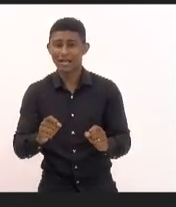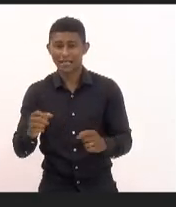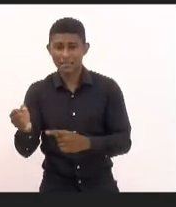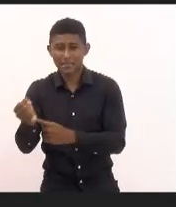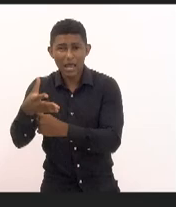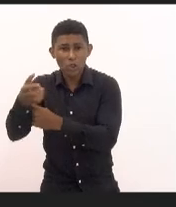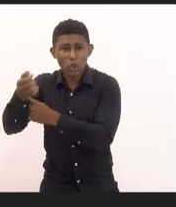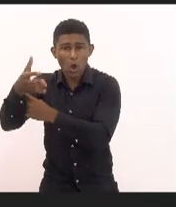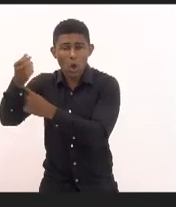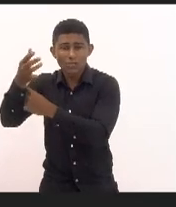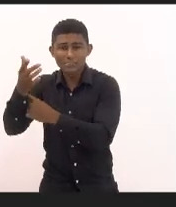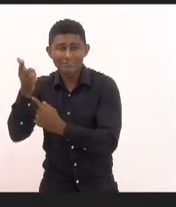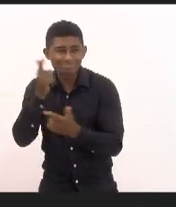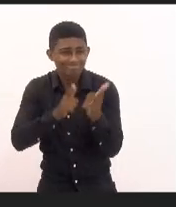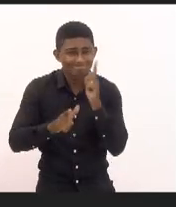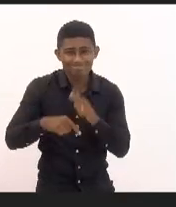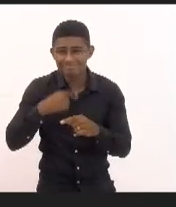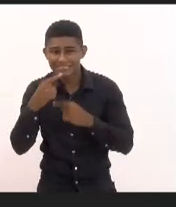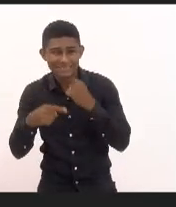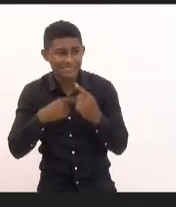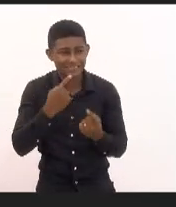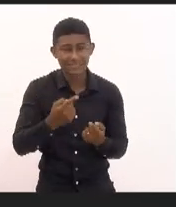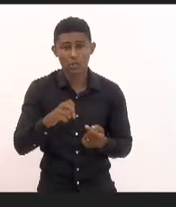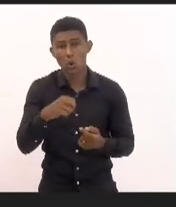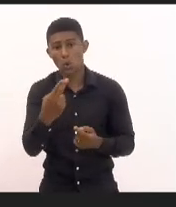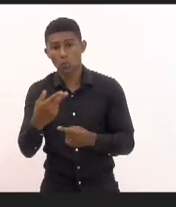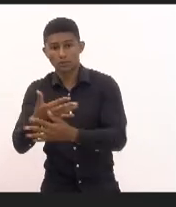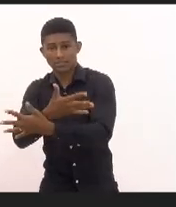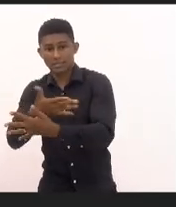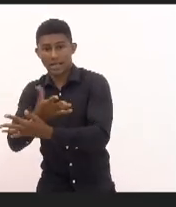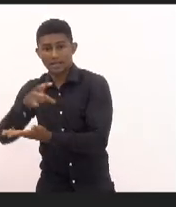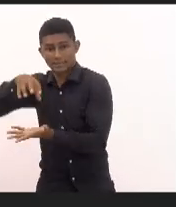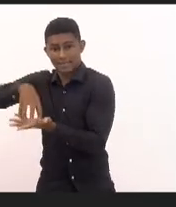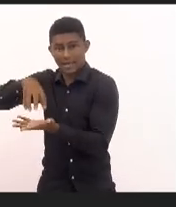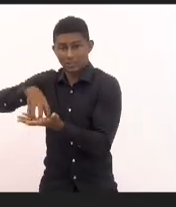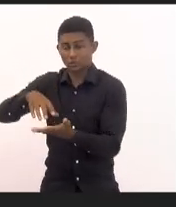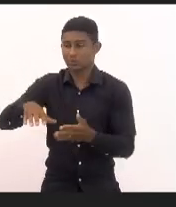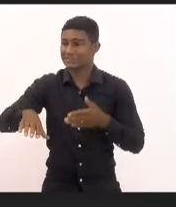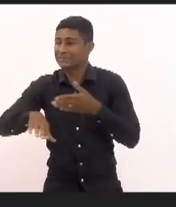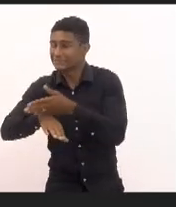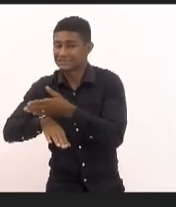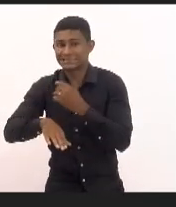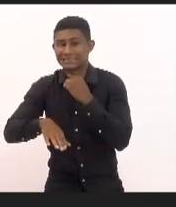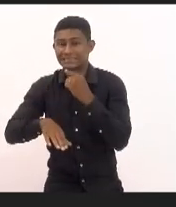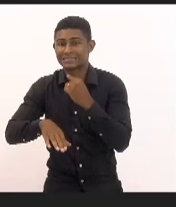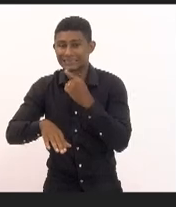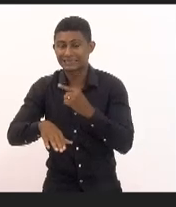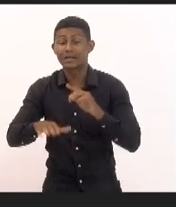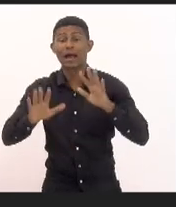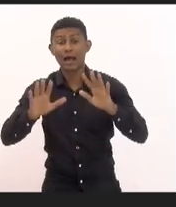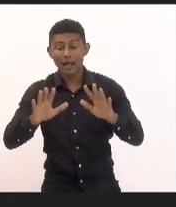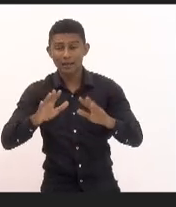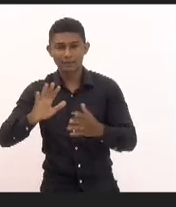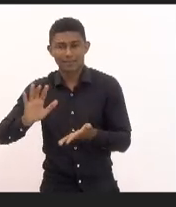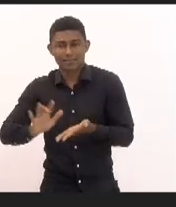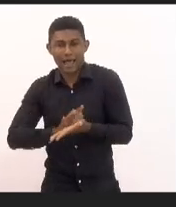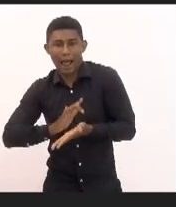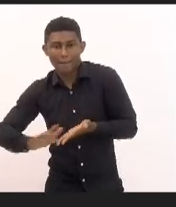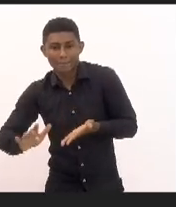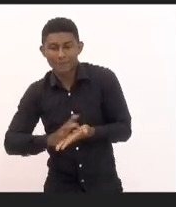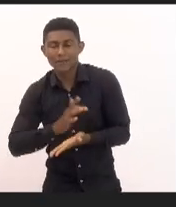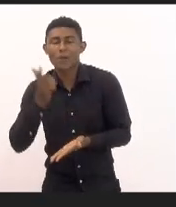de acesso àquilo que acontece no centro da cidade, através, né, desses equipamentos, eles vão dar um salto